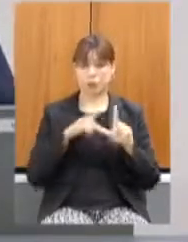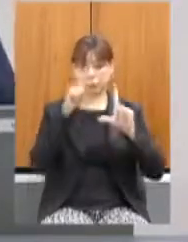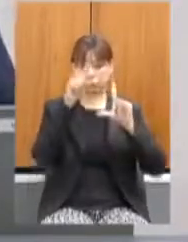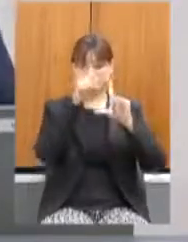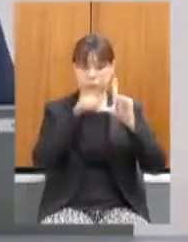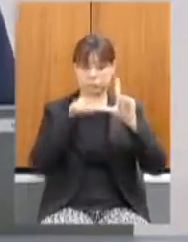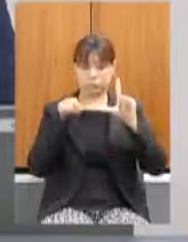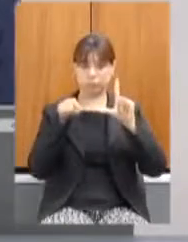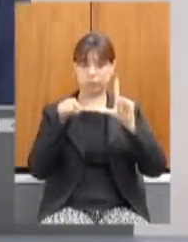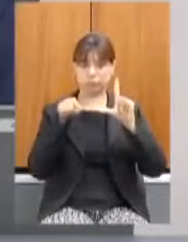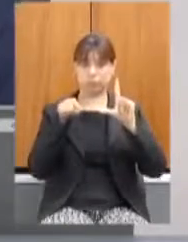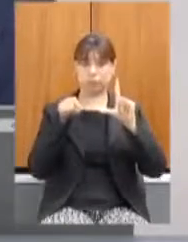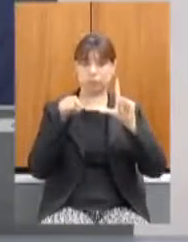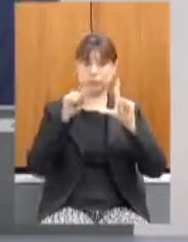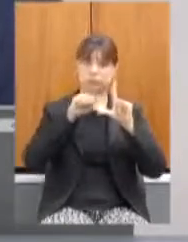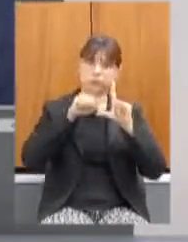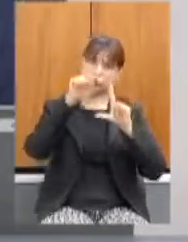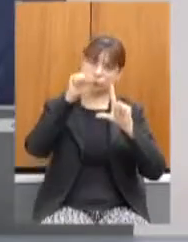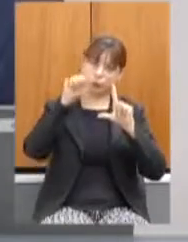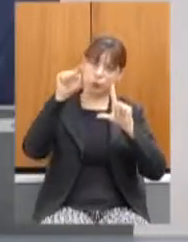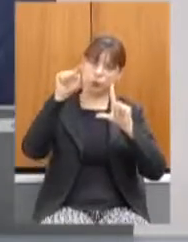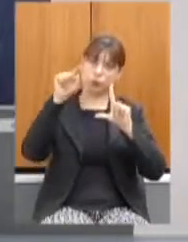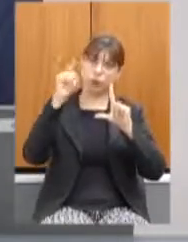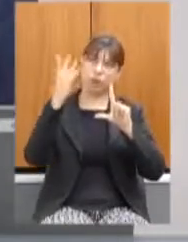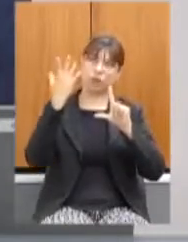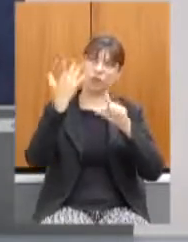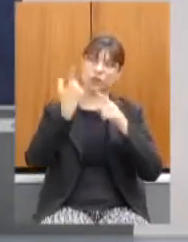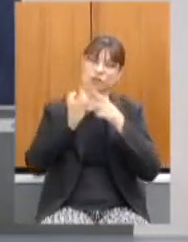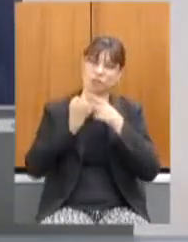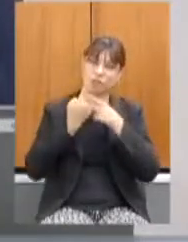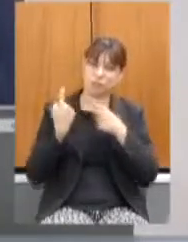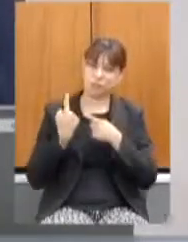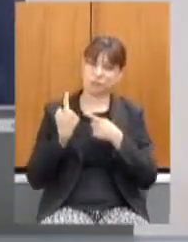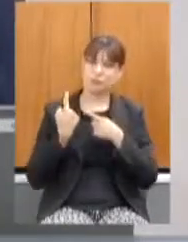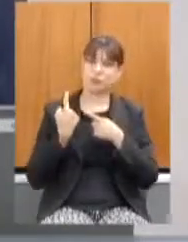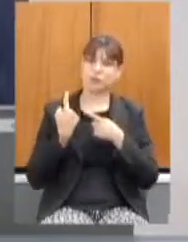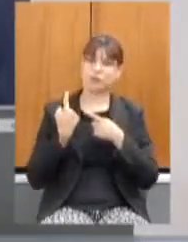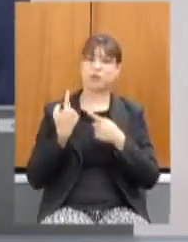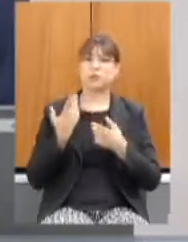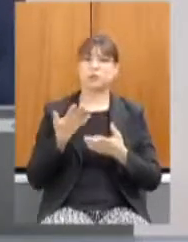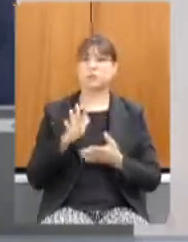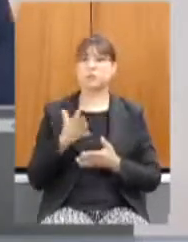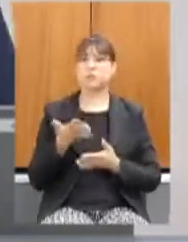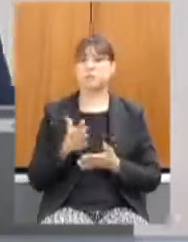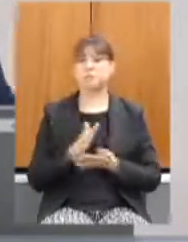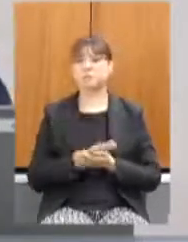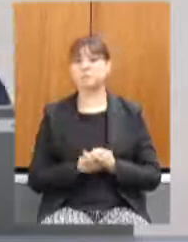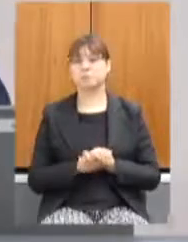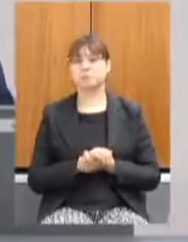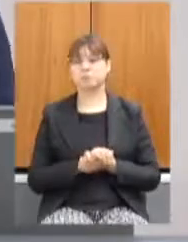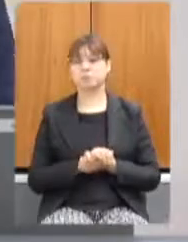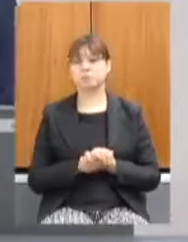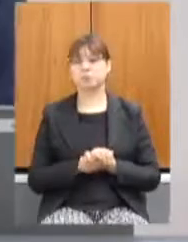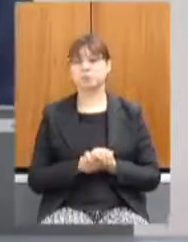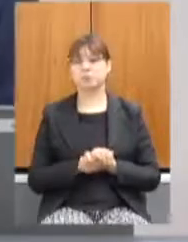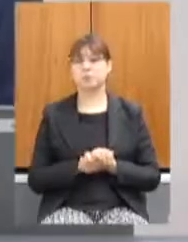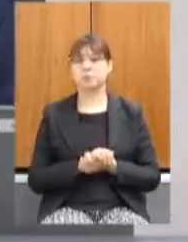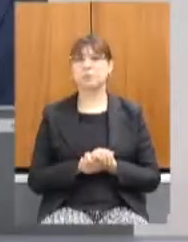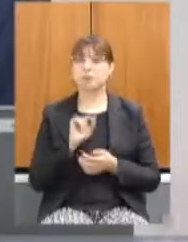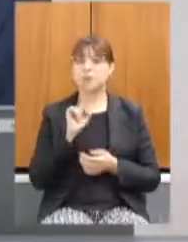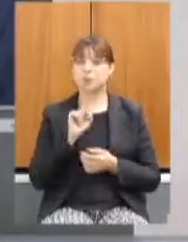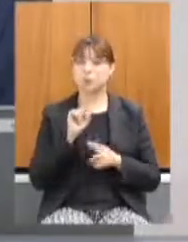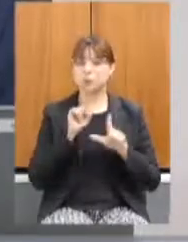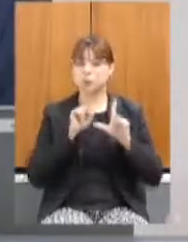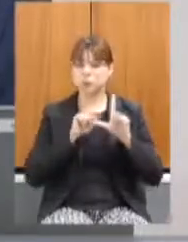últimas nos últimos dias nas ult principalmente na última semana ela está com ele está